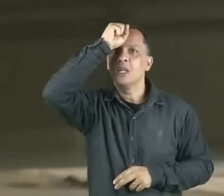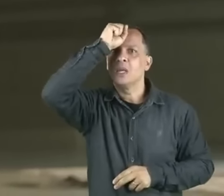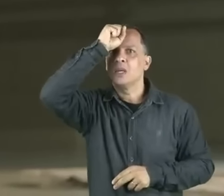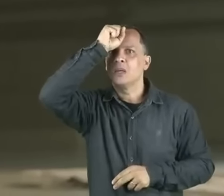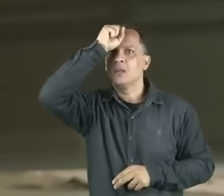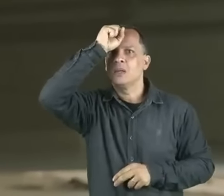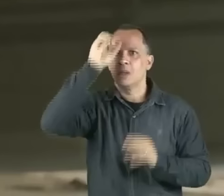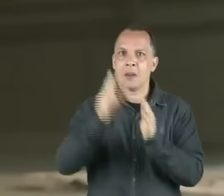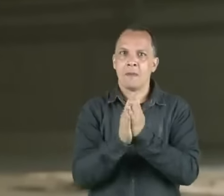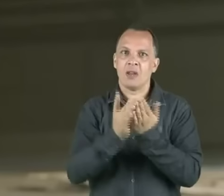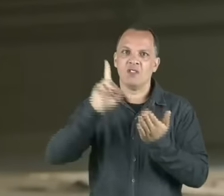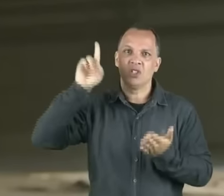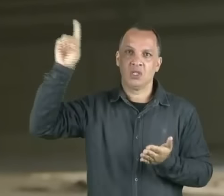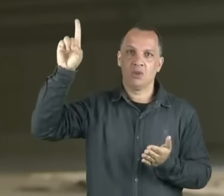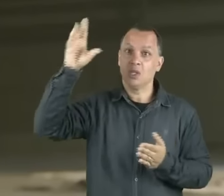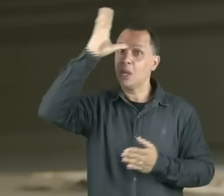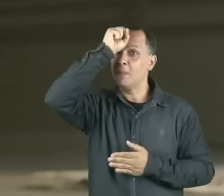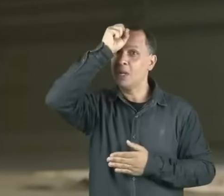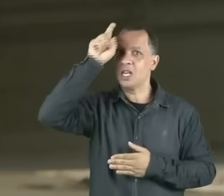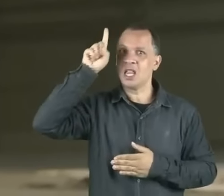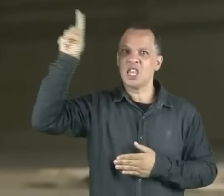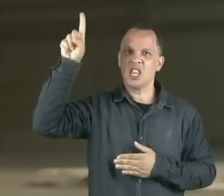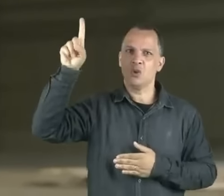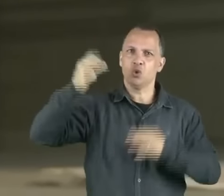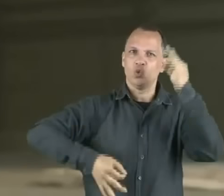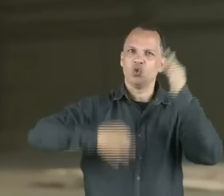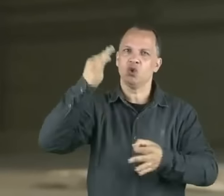a paz do Evangelho